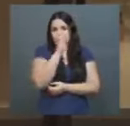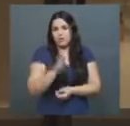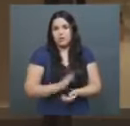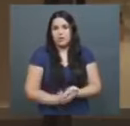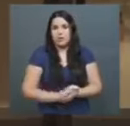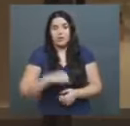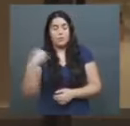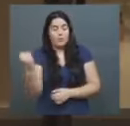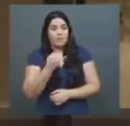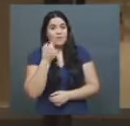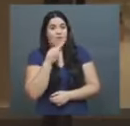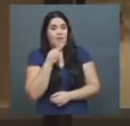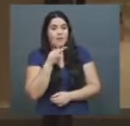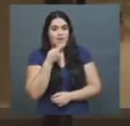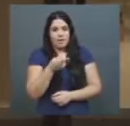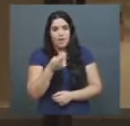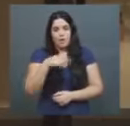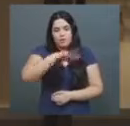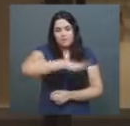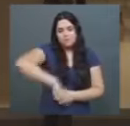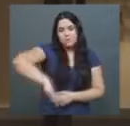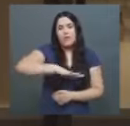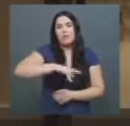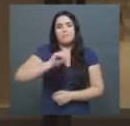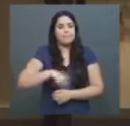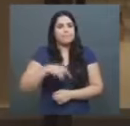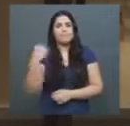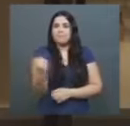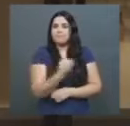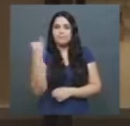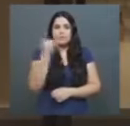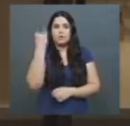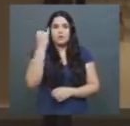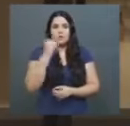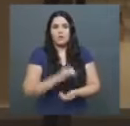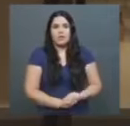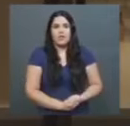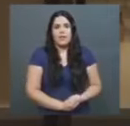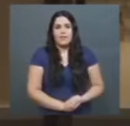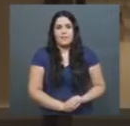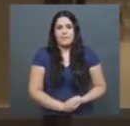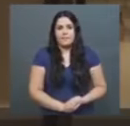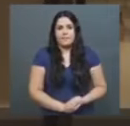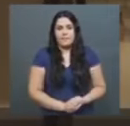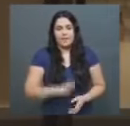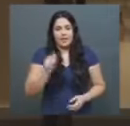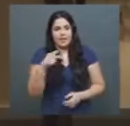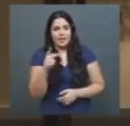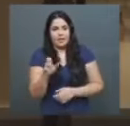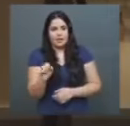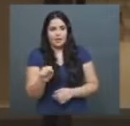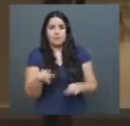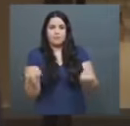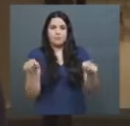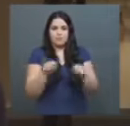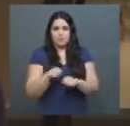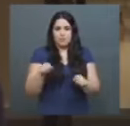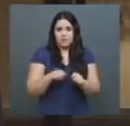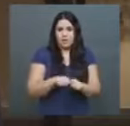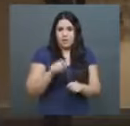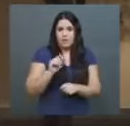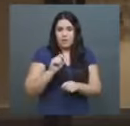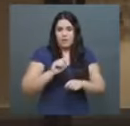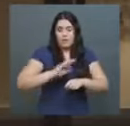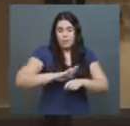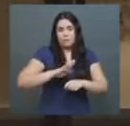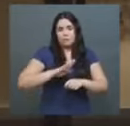região Sudeste ela tem um papel fundamental, né, nesse balizamento que a CAPES faz, né, tanto para a